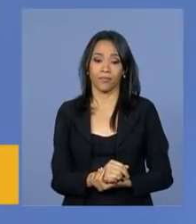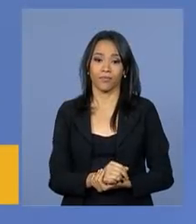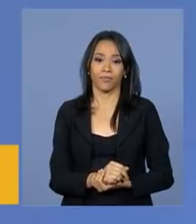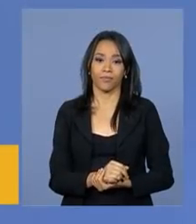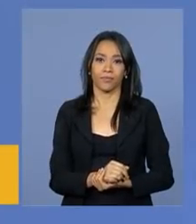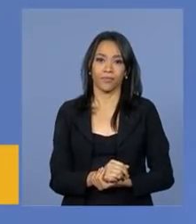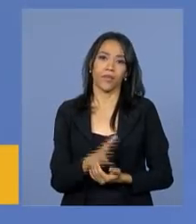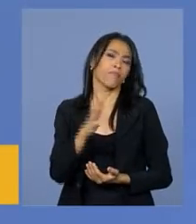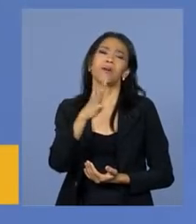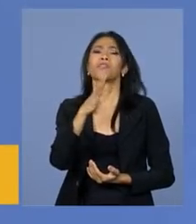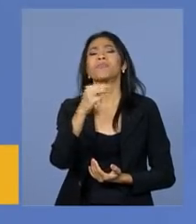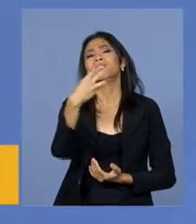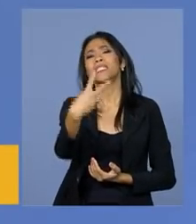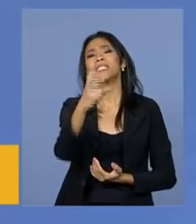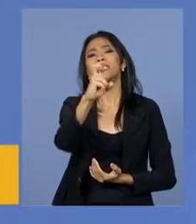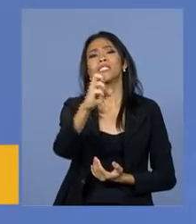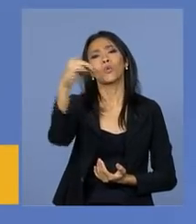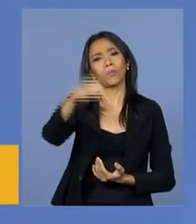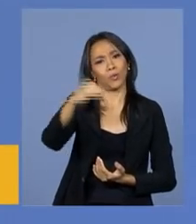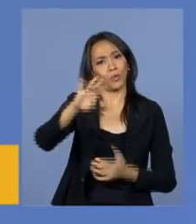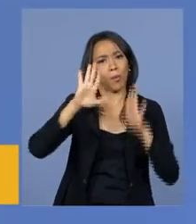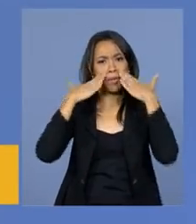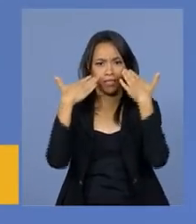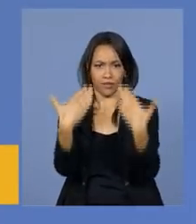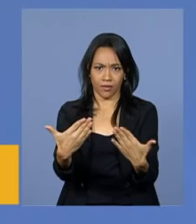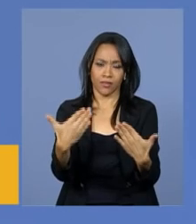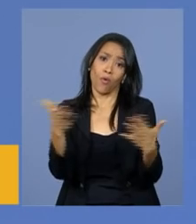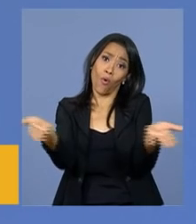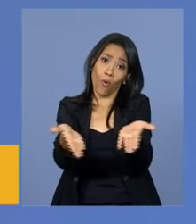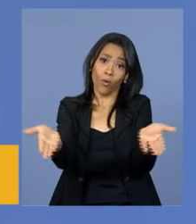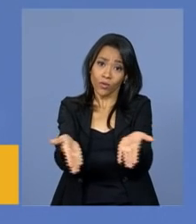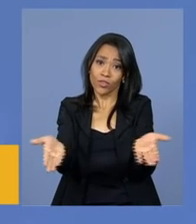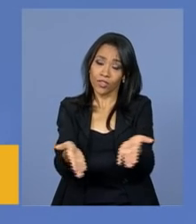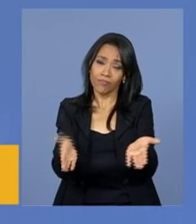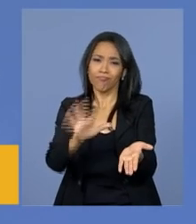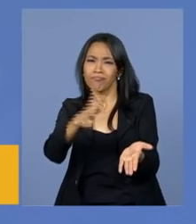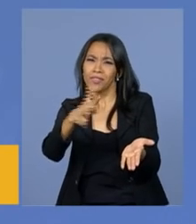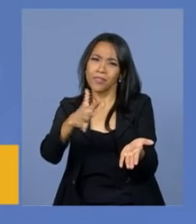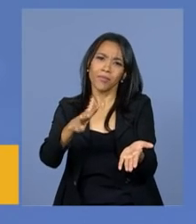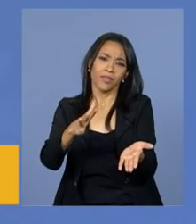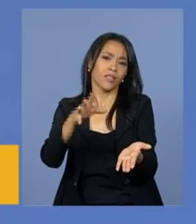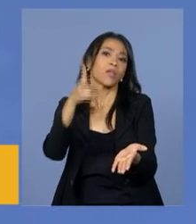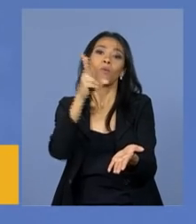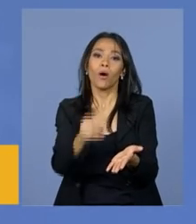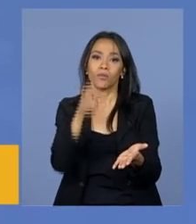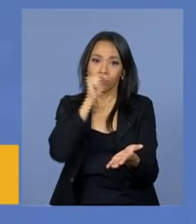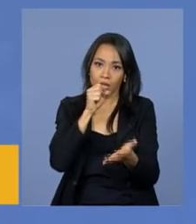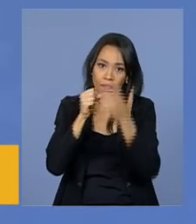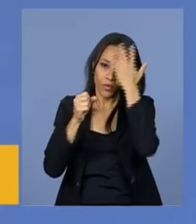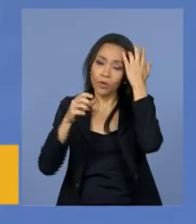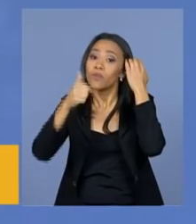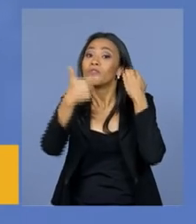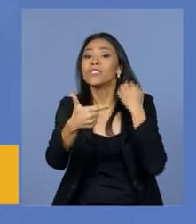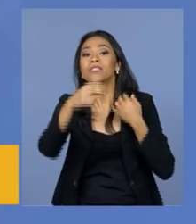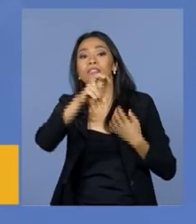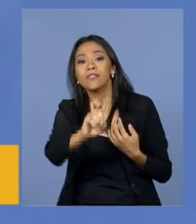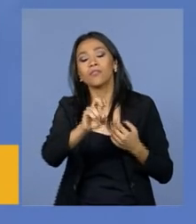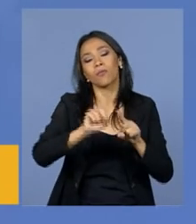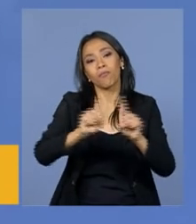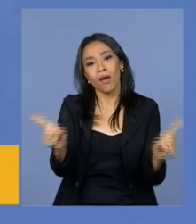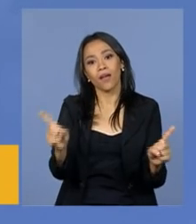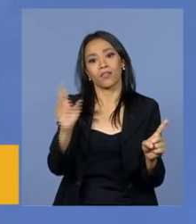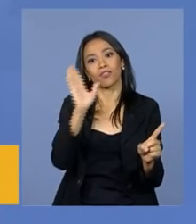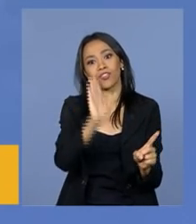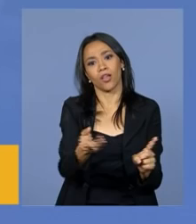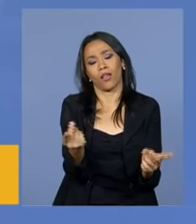em média dura 35 minutos. A demonstração de hoje deveria ser igual ao do sábado aéreo, num perfil de 25. mas como estão